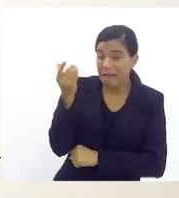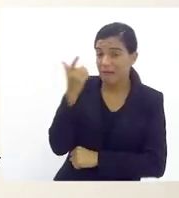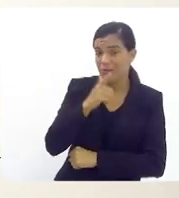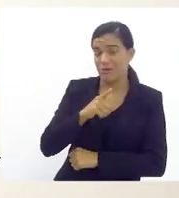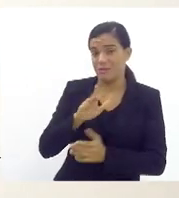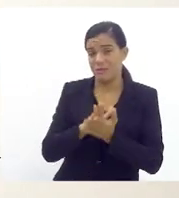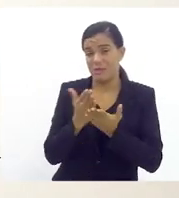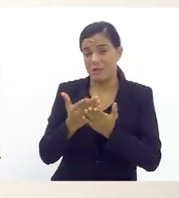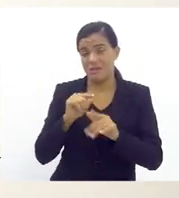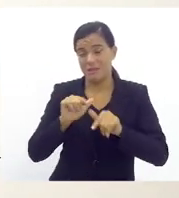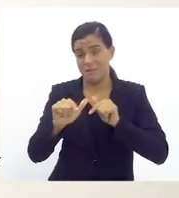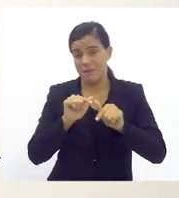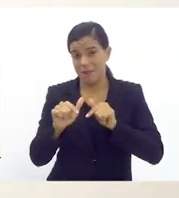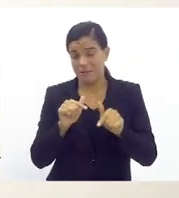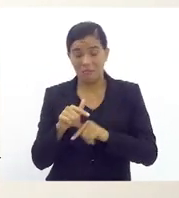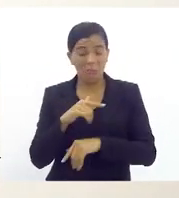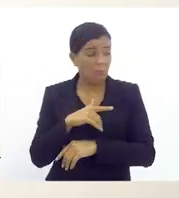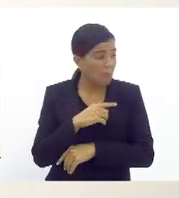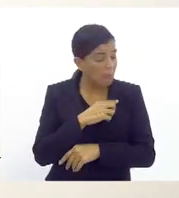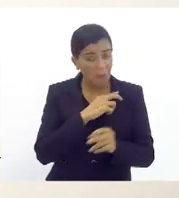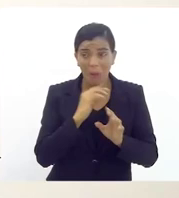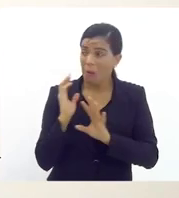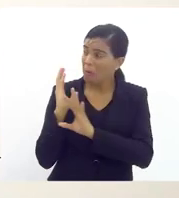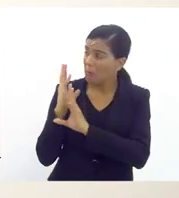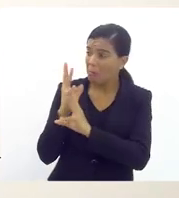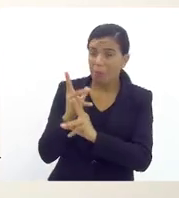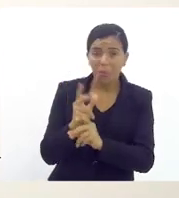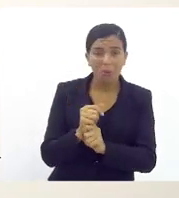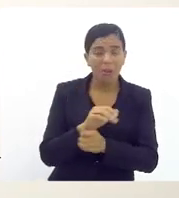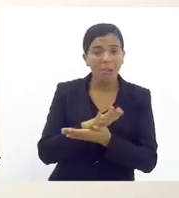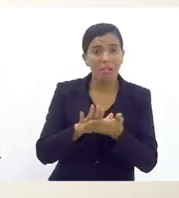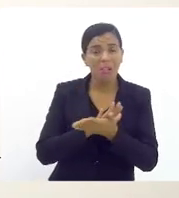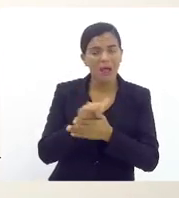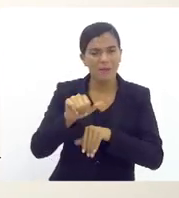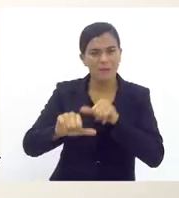ainda nada mudou. Andamos a passos muito curtos.